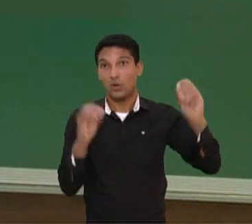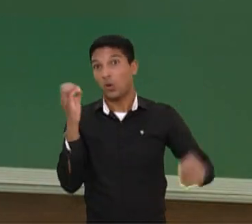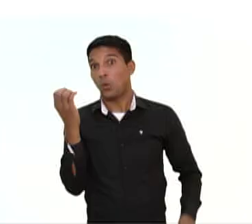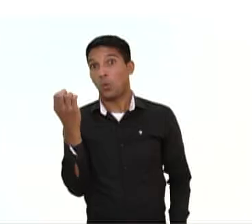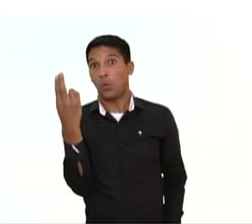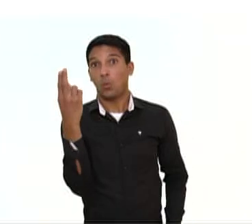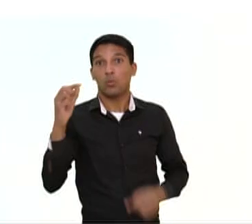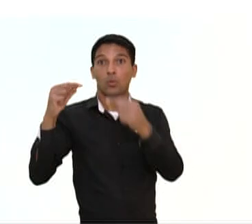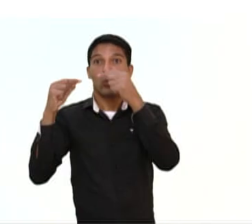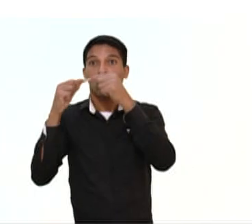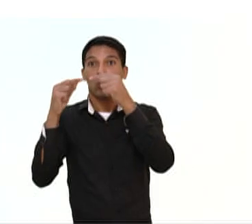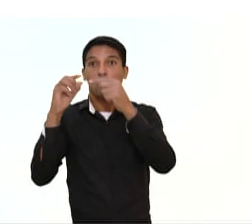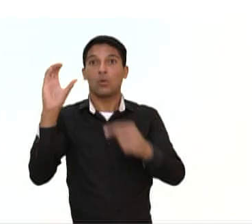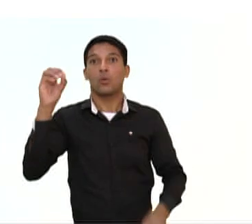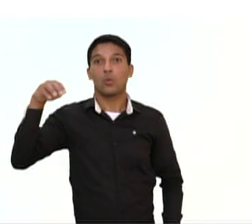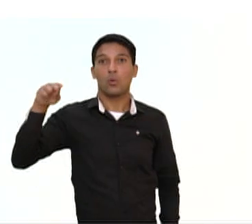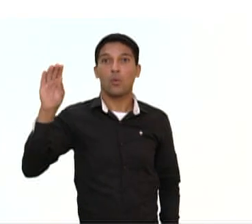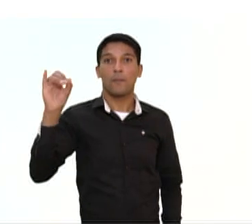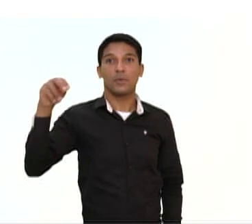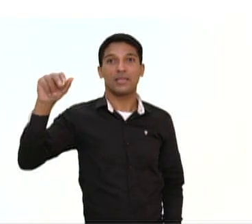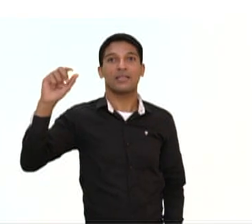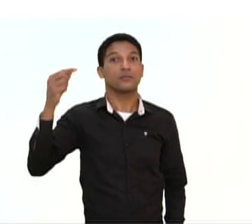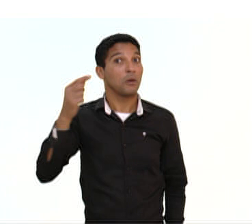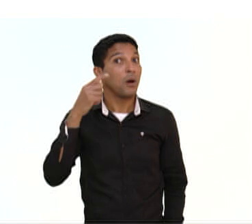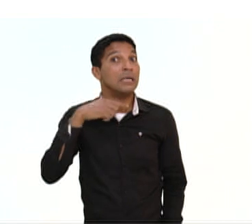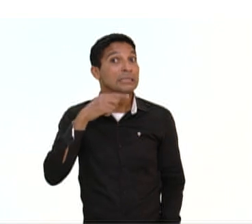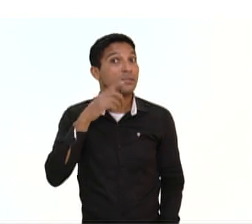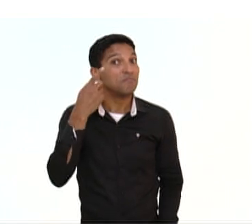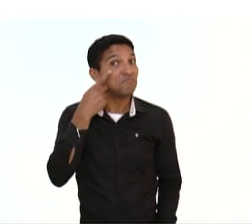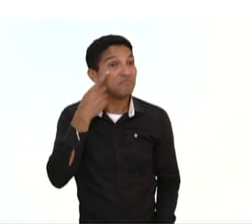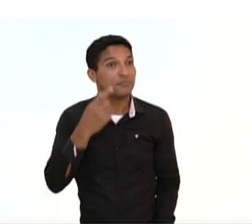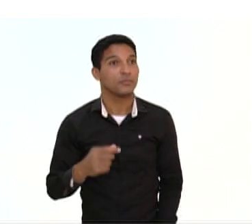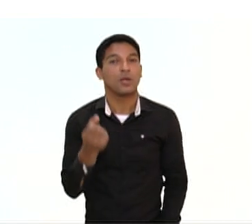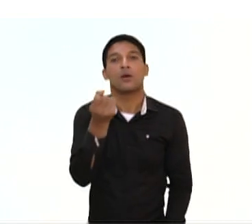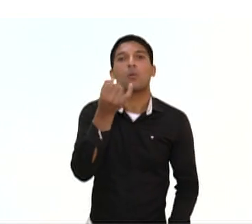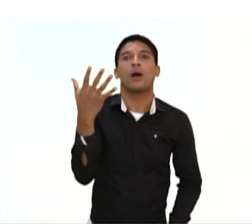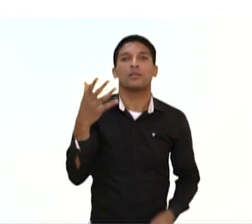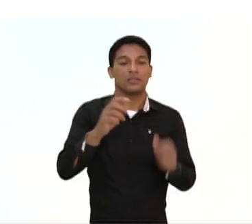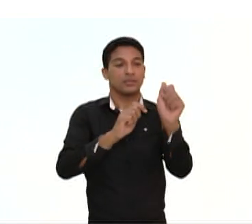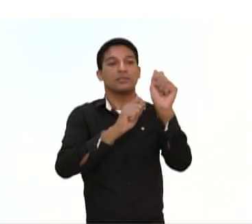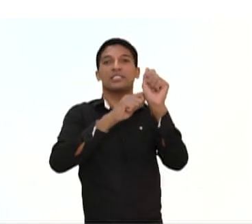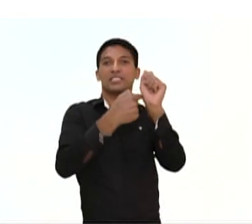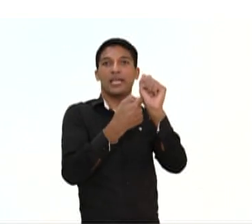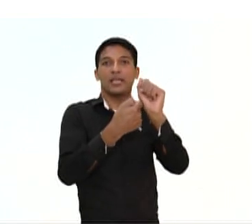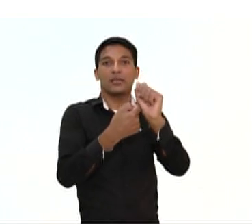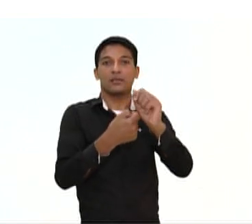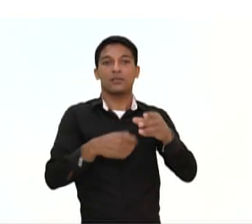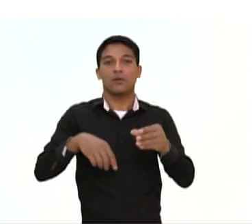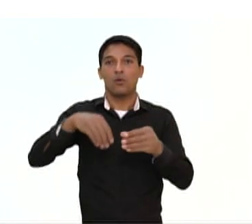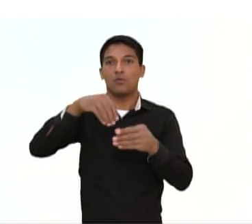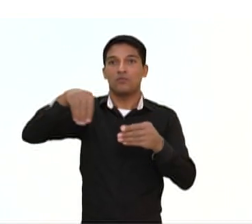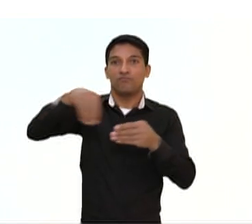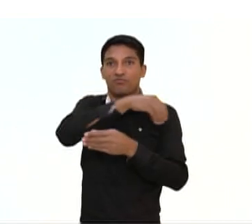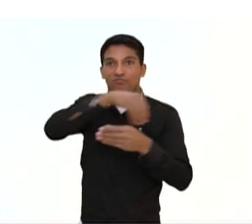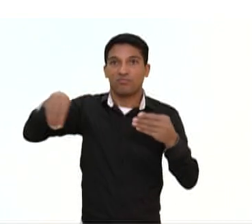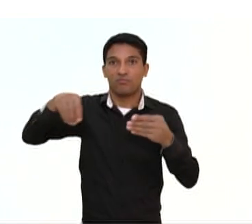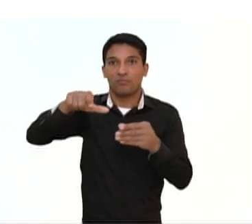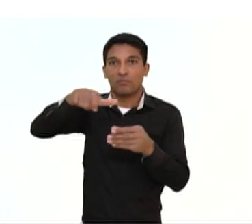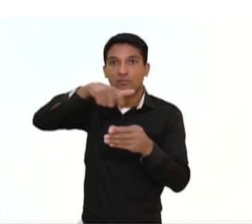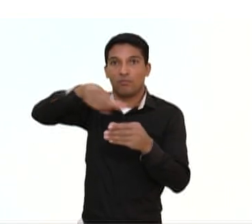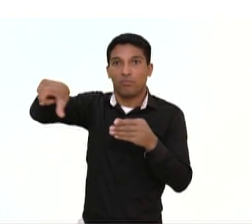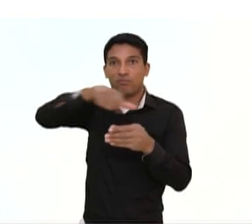dúvida. Quantas senhas numéricas existem usando os algarismos 1, 2, 3, 4, 5 e